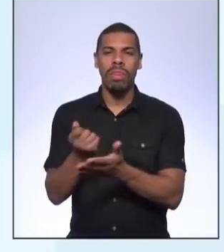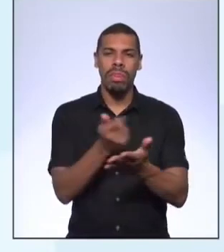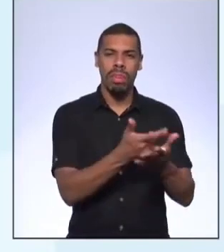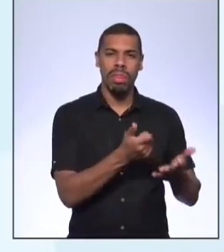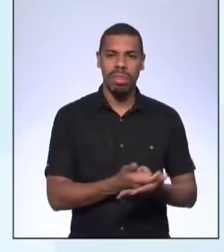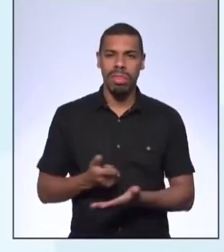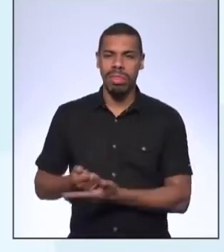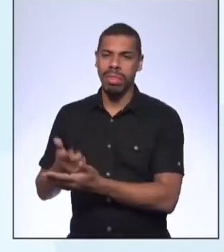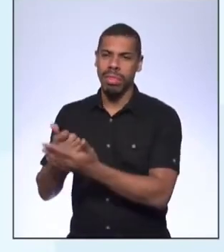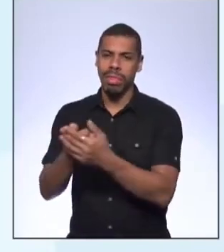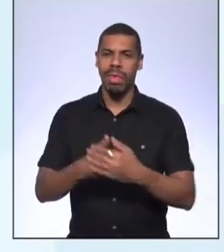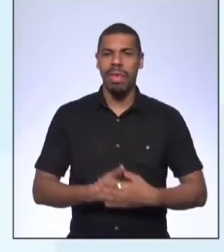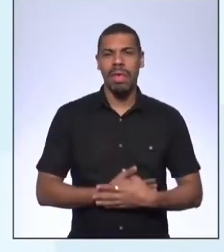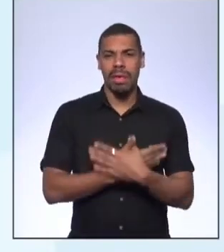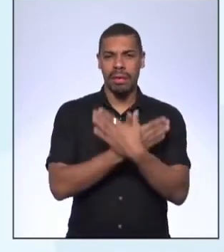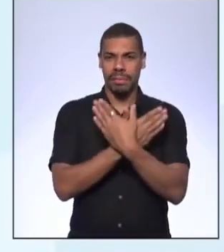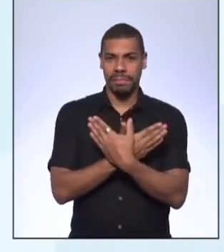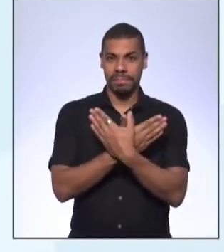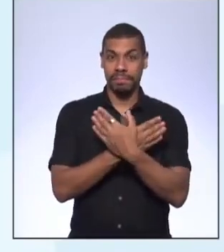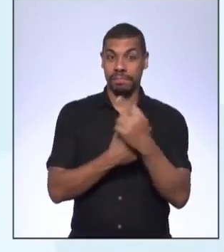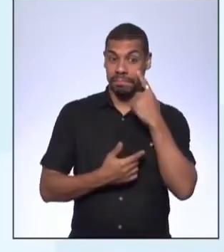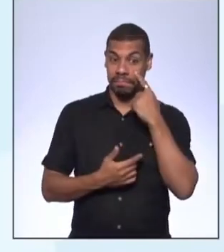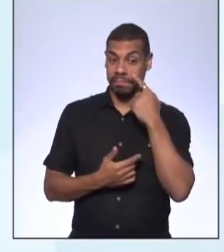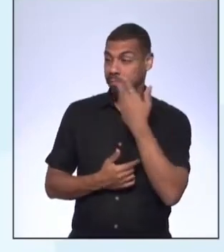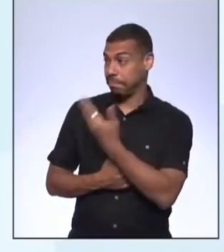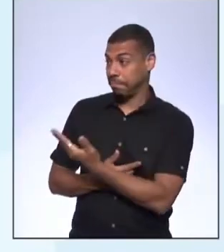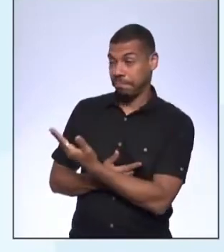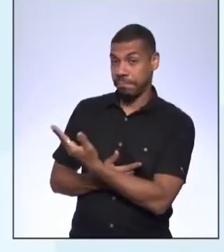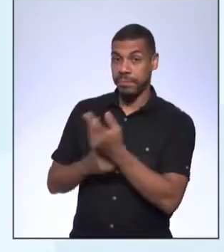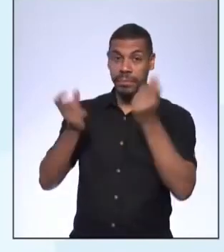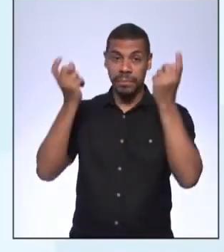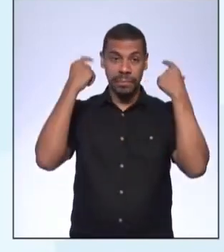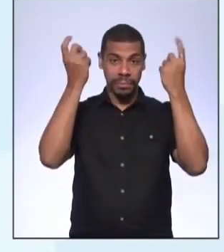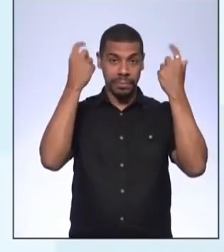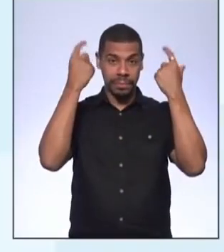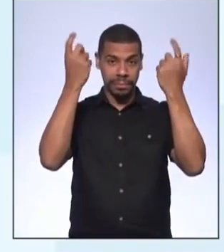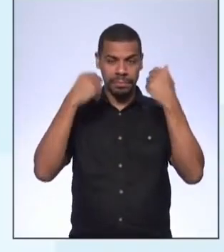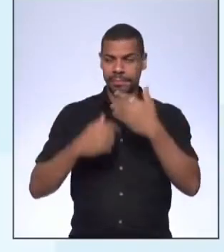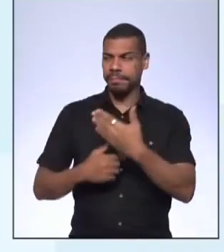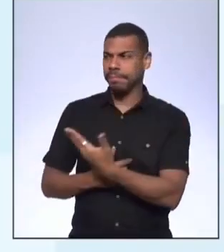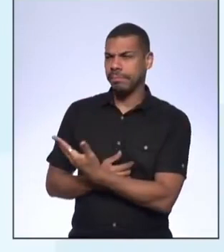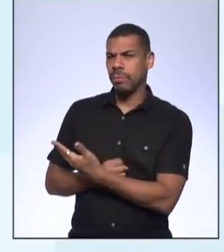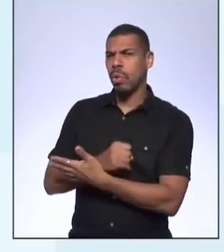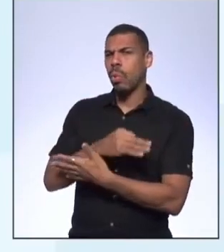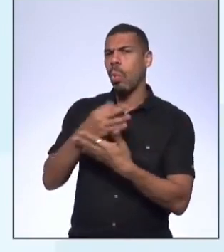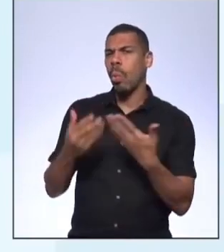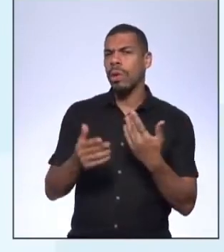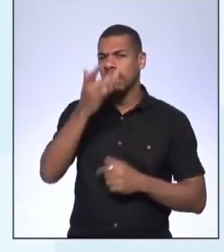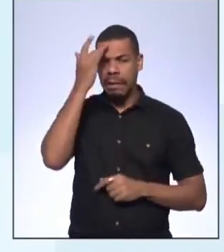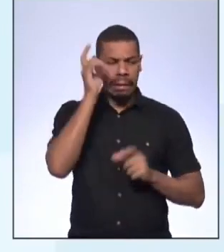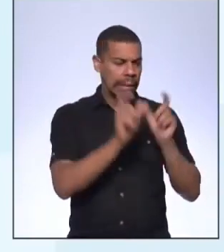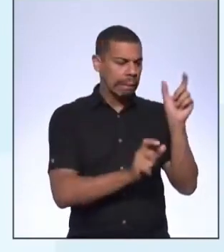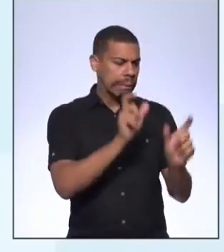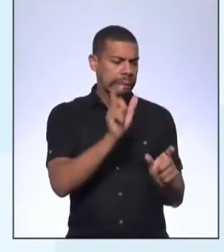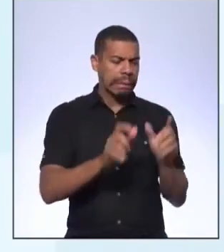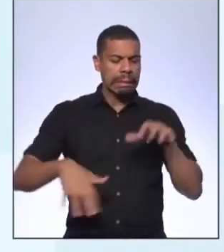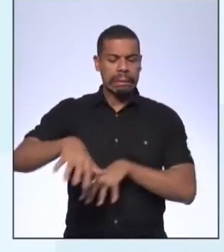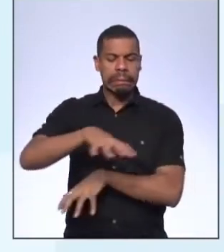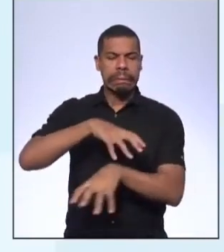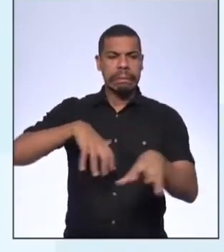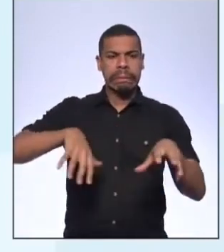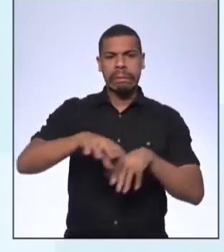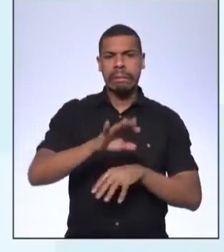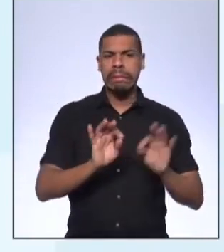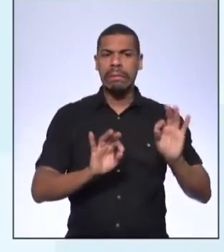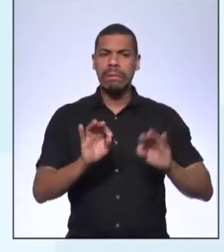no México. Então, olhem bem o que está acontecendo nessa cena, olha a quantidade de pessoas, olha a estrutura, né,